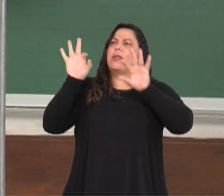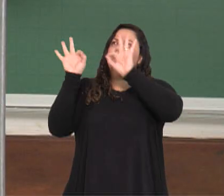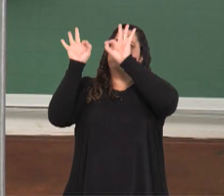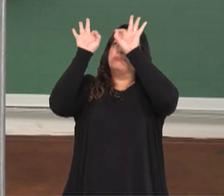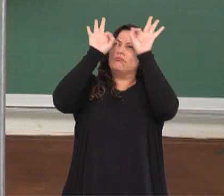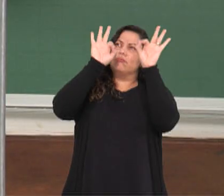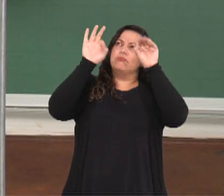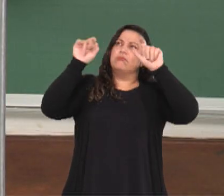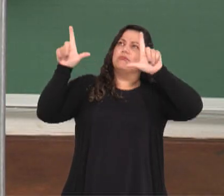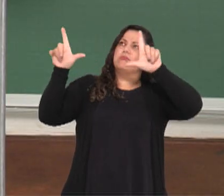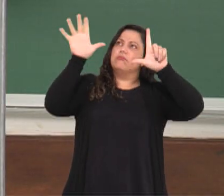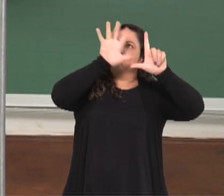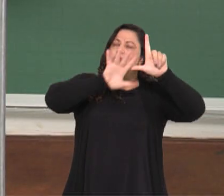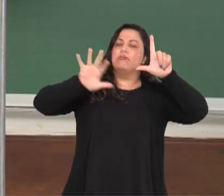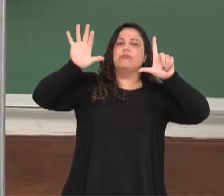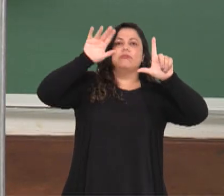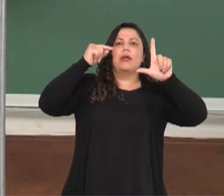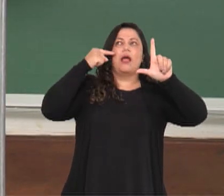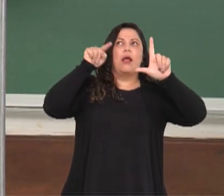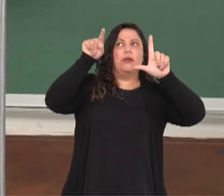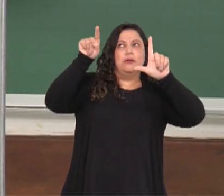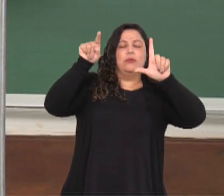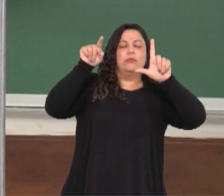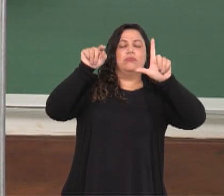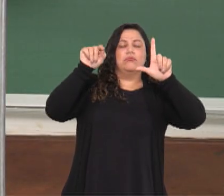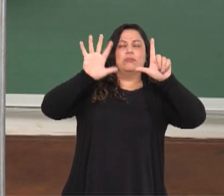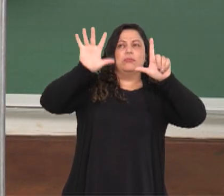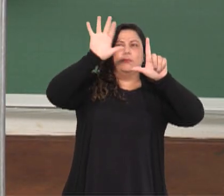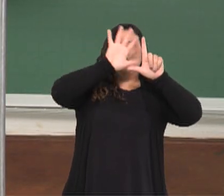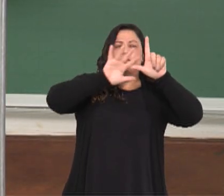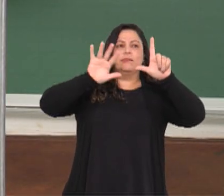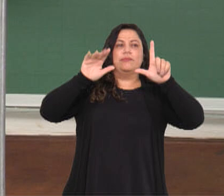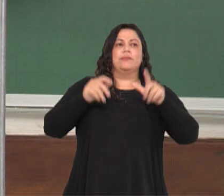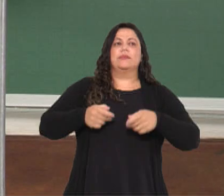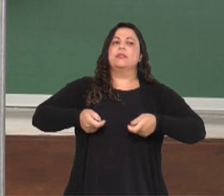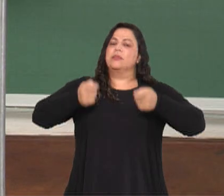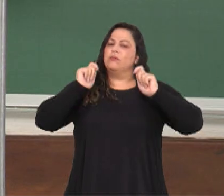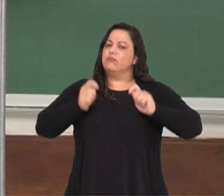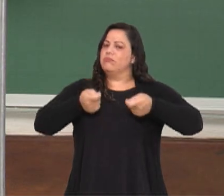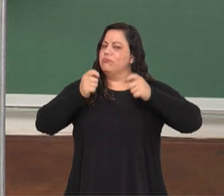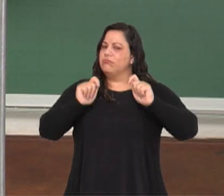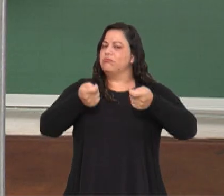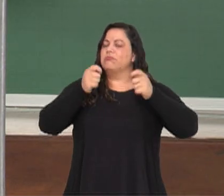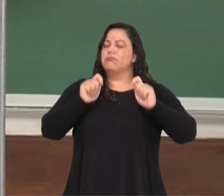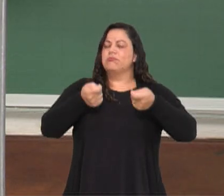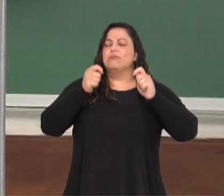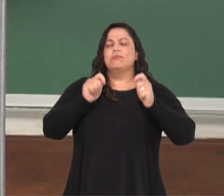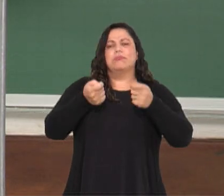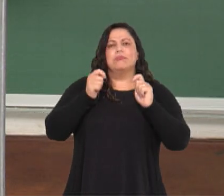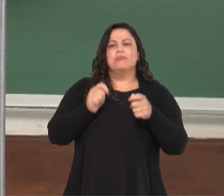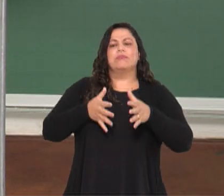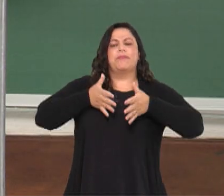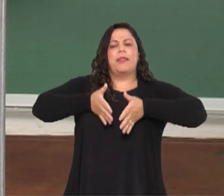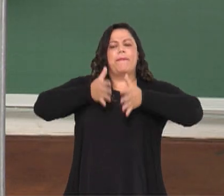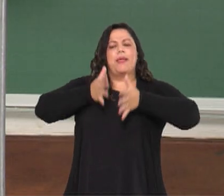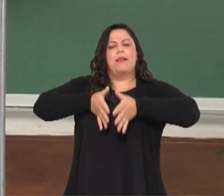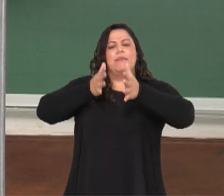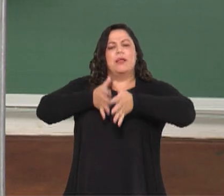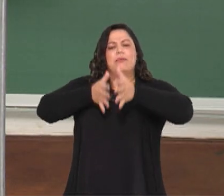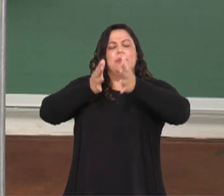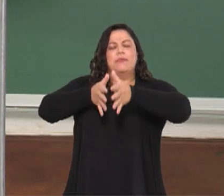uma figura que mostra a rota dos tropeiros no Paraná, né? Então, quando chegavam lá, chegavam por Rio Negro e